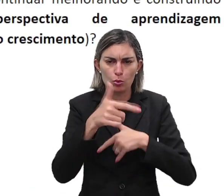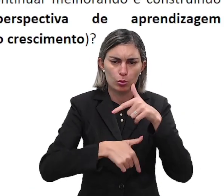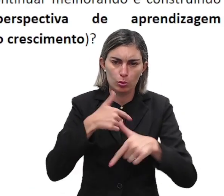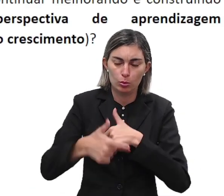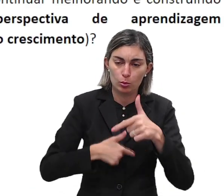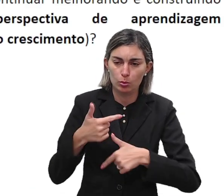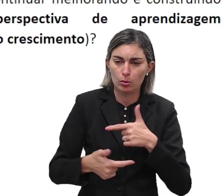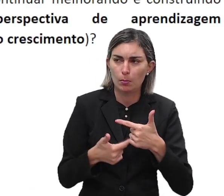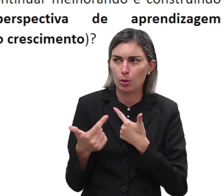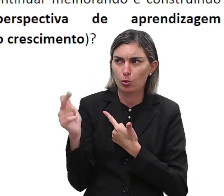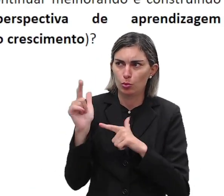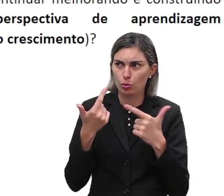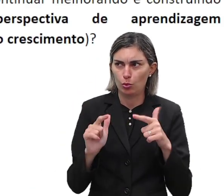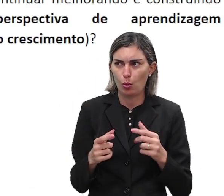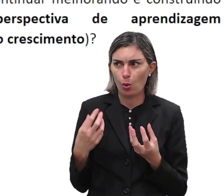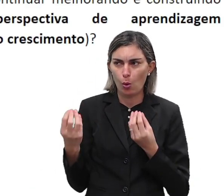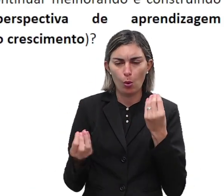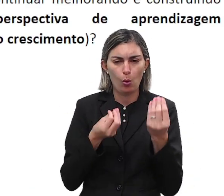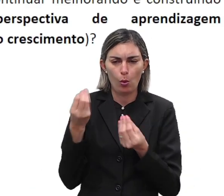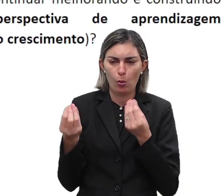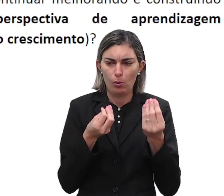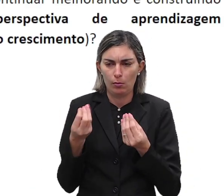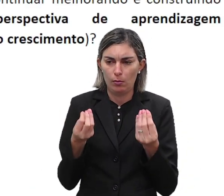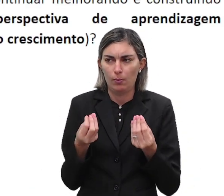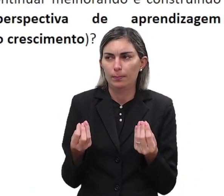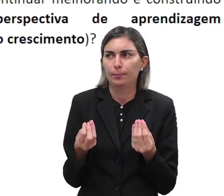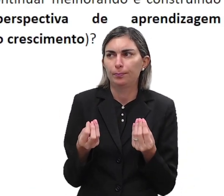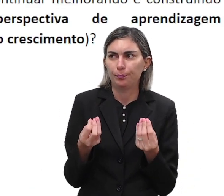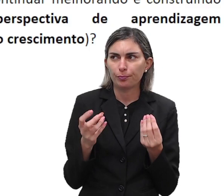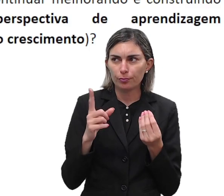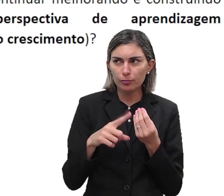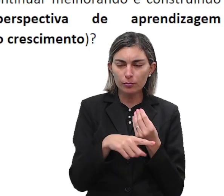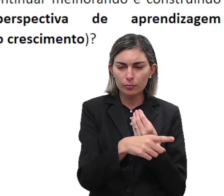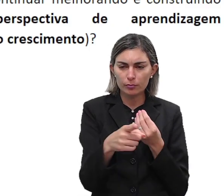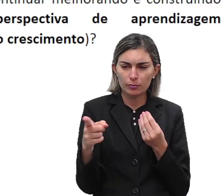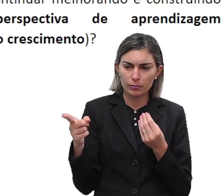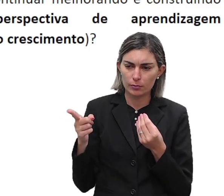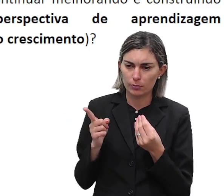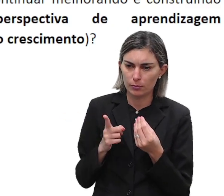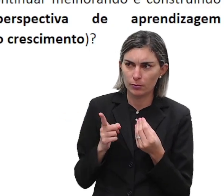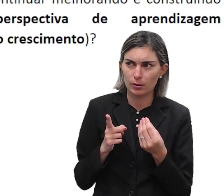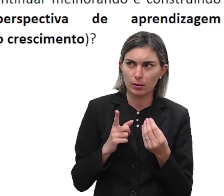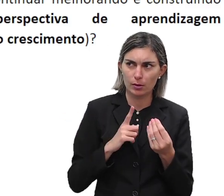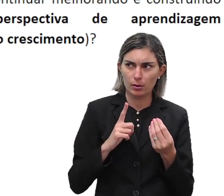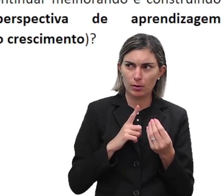outros. E como é que ele funciona? Ele